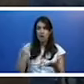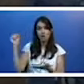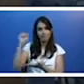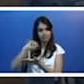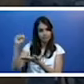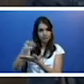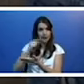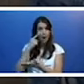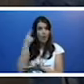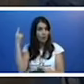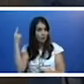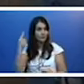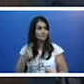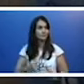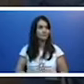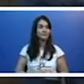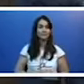ó.